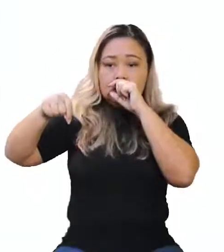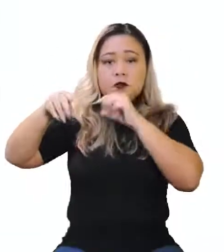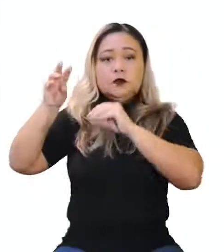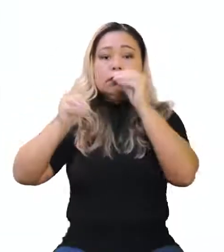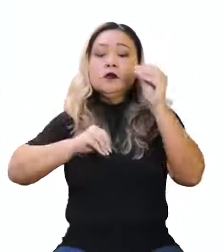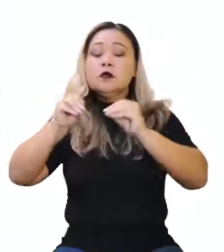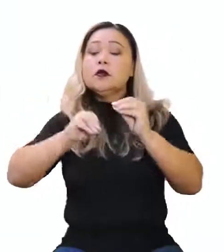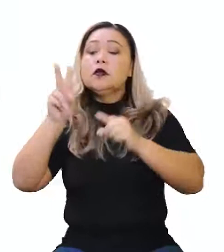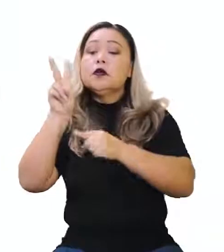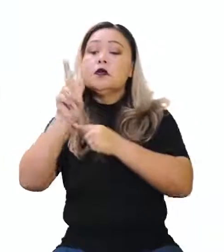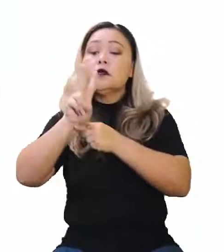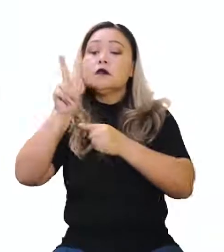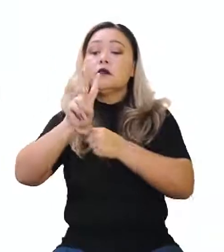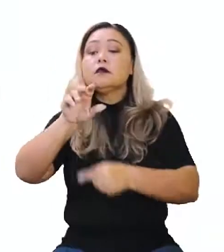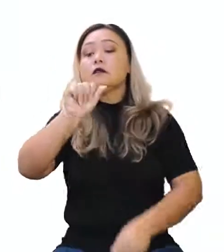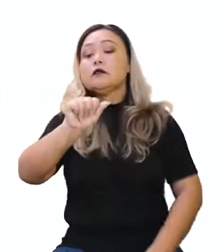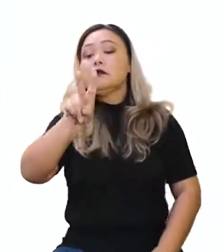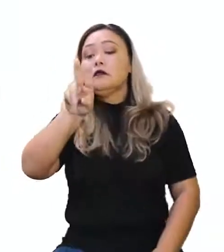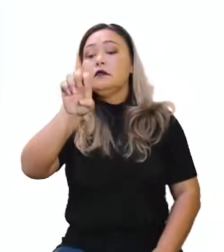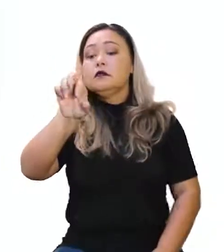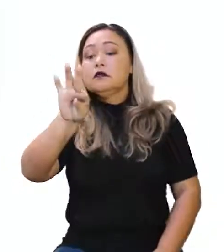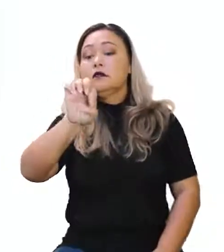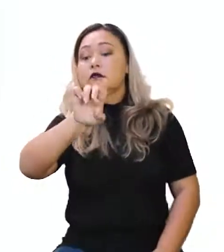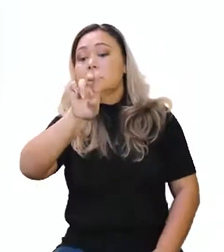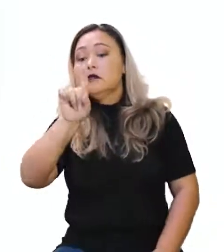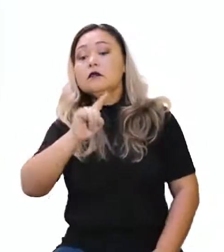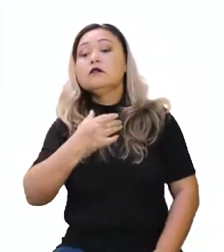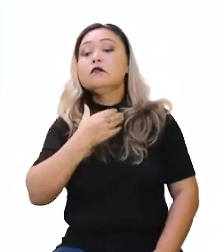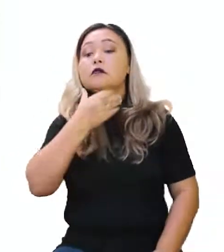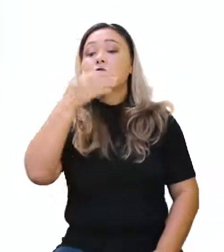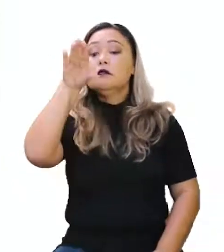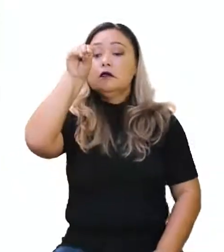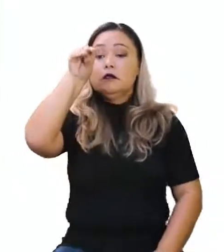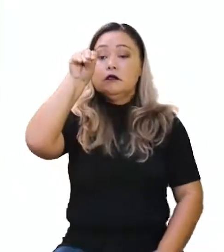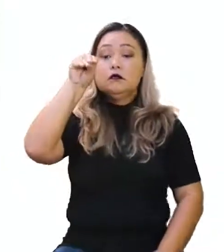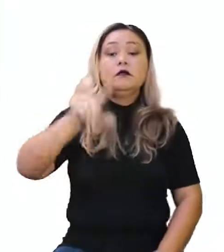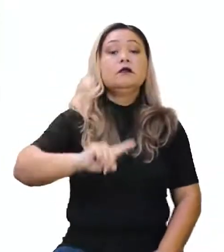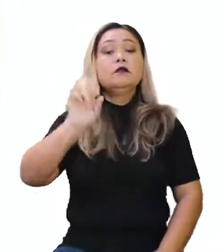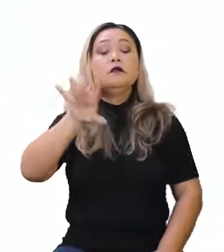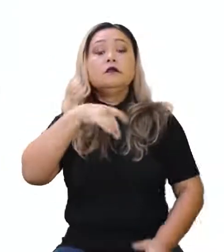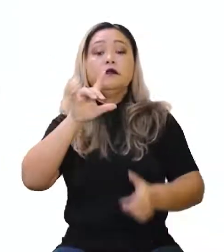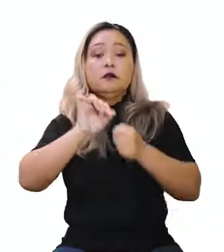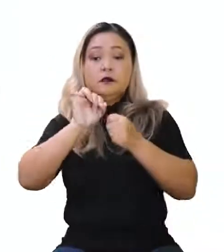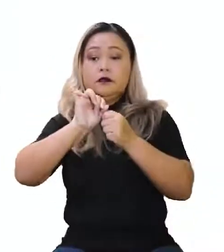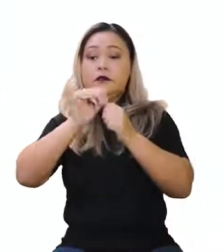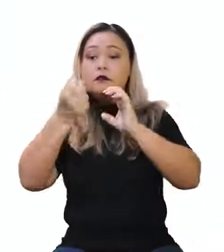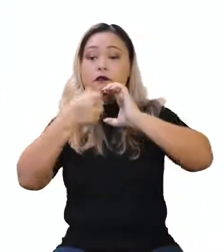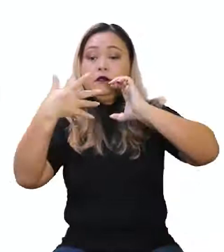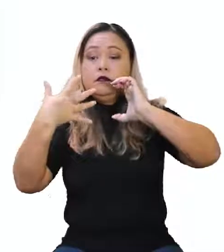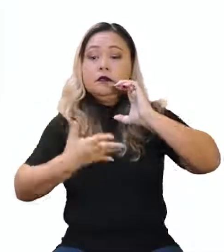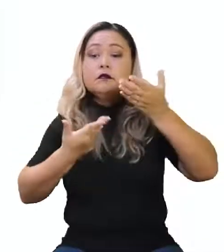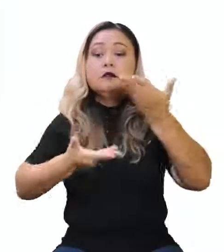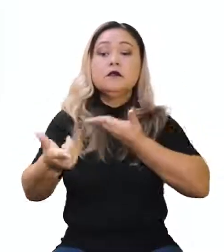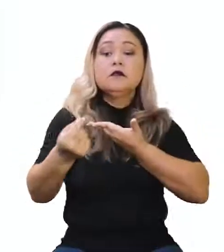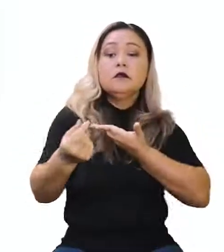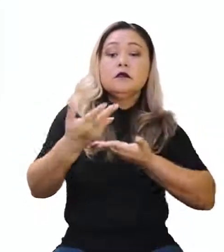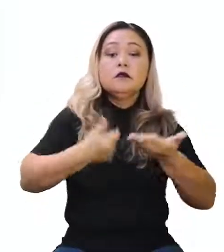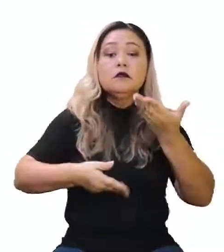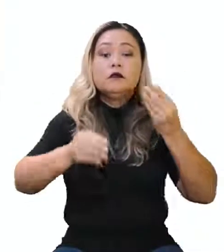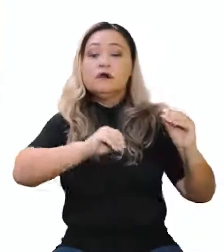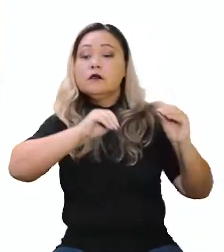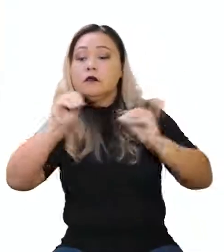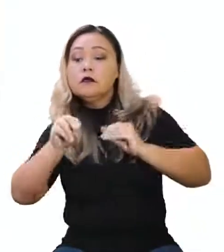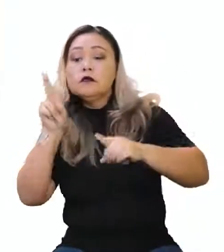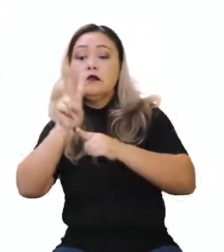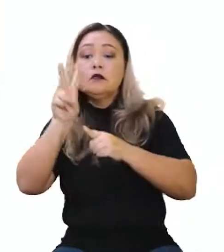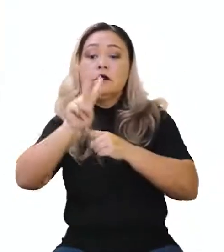manejo e criação de avestruz. Nós vamos ver as características do avestruz, o mercado, manejo